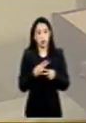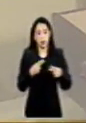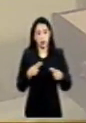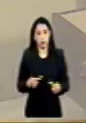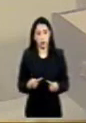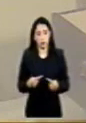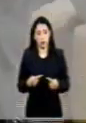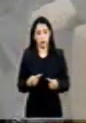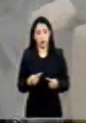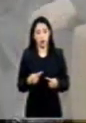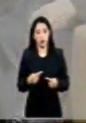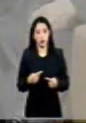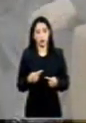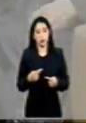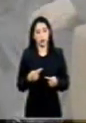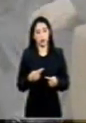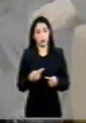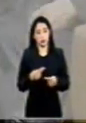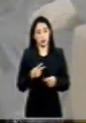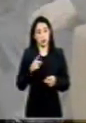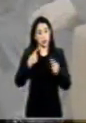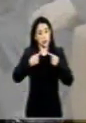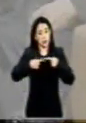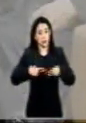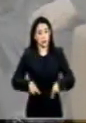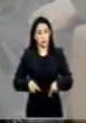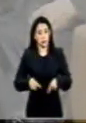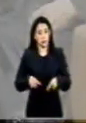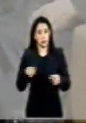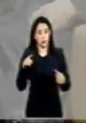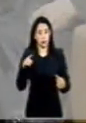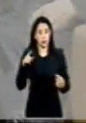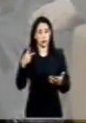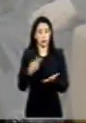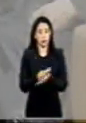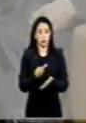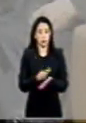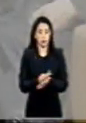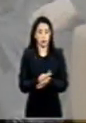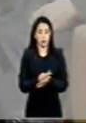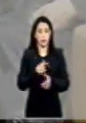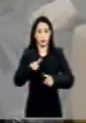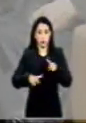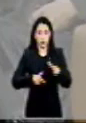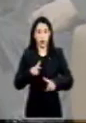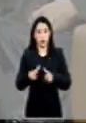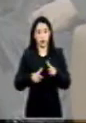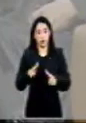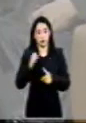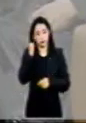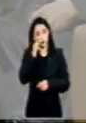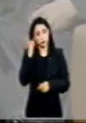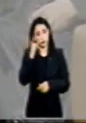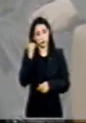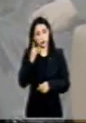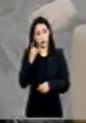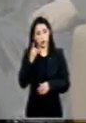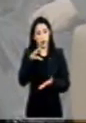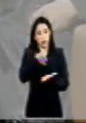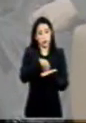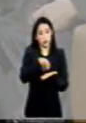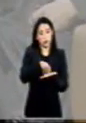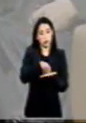uma restrição, essa medida, obviamente, irá atingir a atividade parlamentar e, portanto, o núcleo de proteção